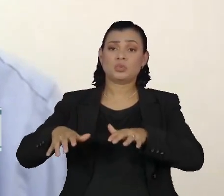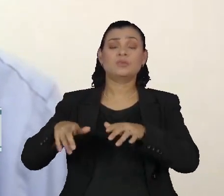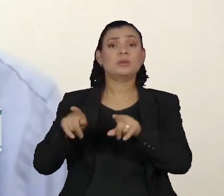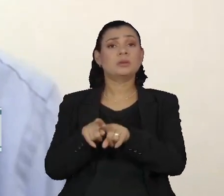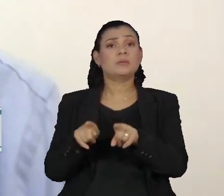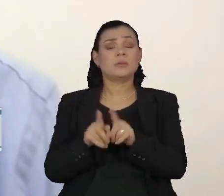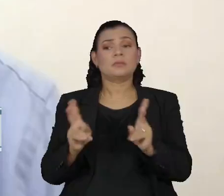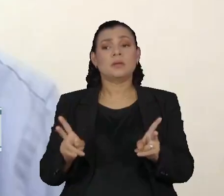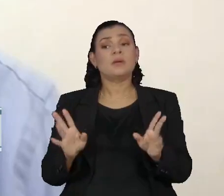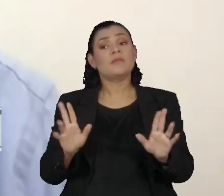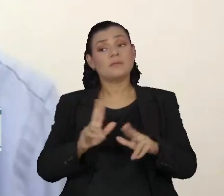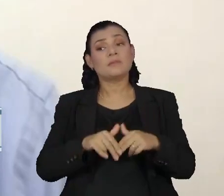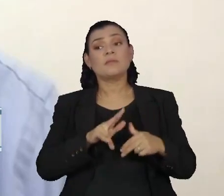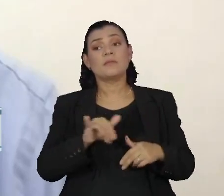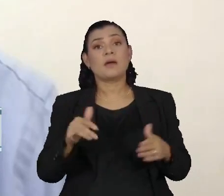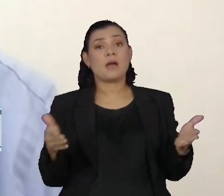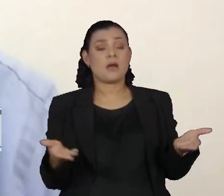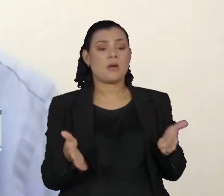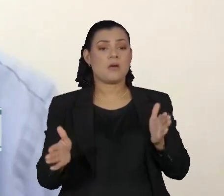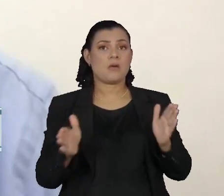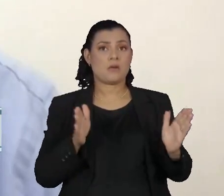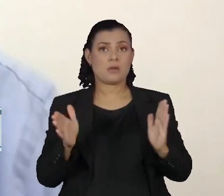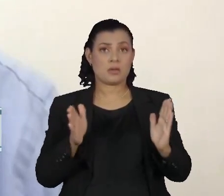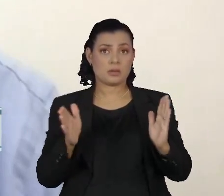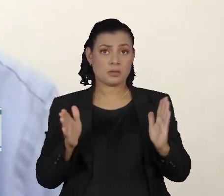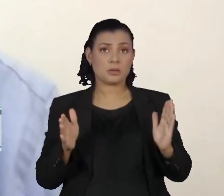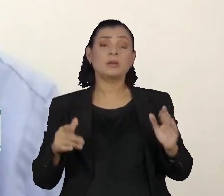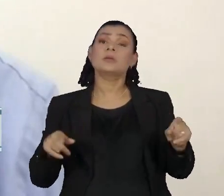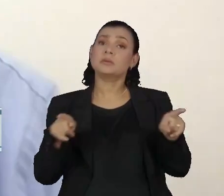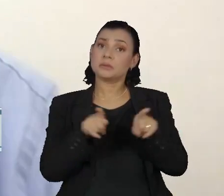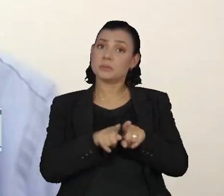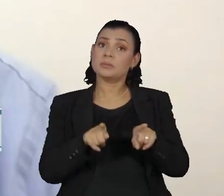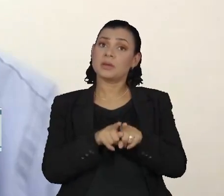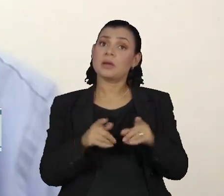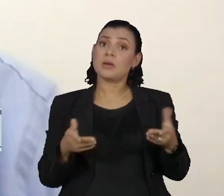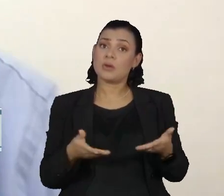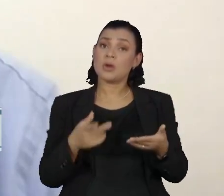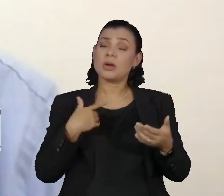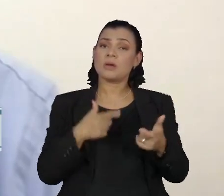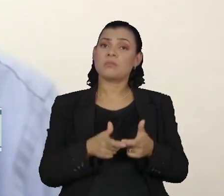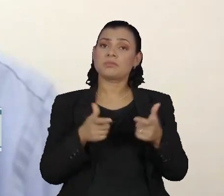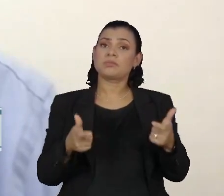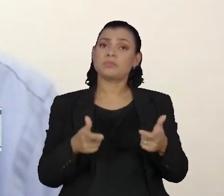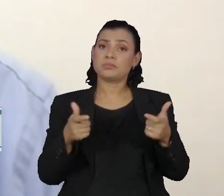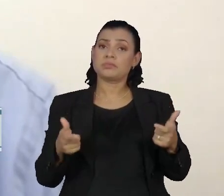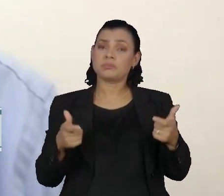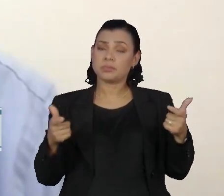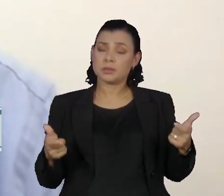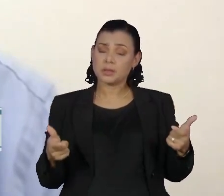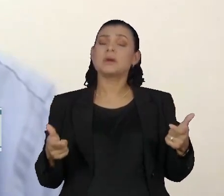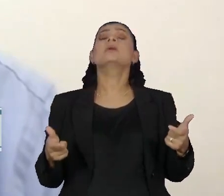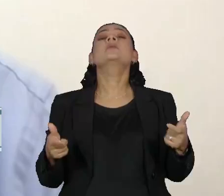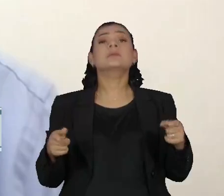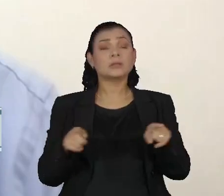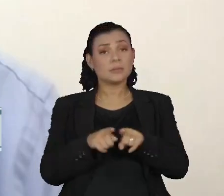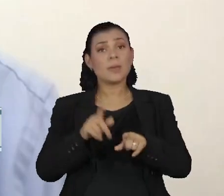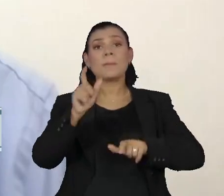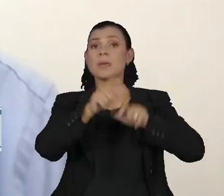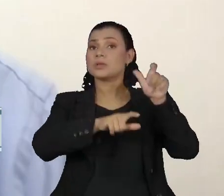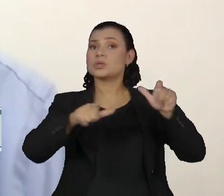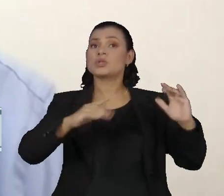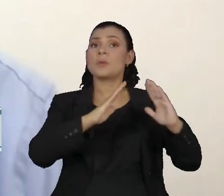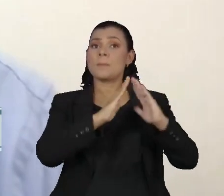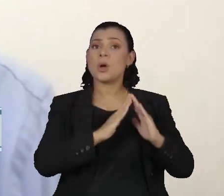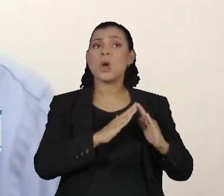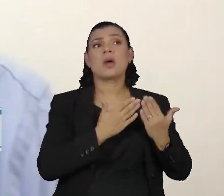impactos serão maiores agora porque a vulnerabilidade aumentou. Aumentou o número de casas em áreas de risco, tem pessoas que moram em áreas